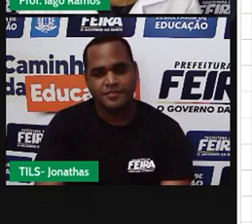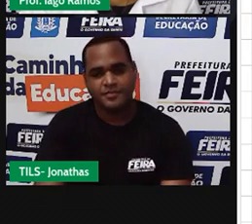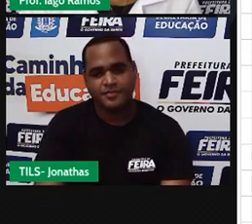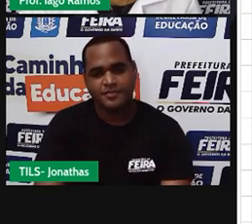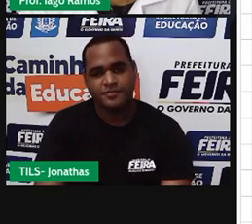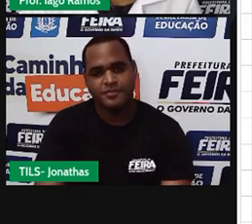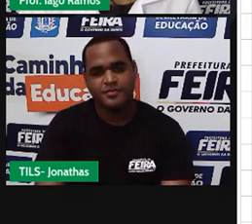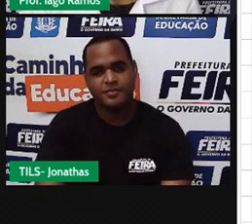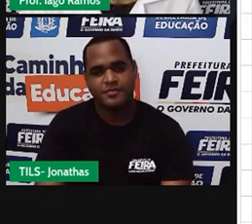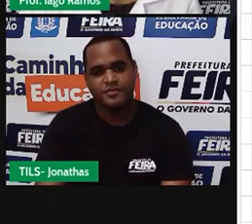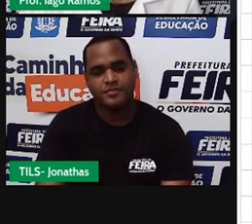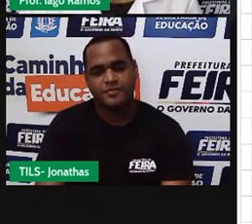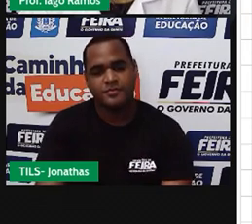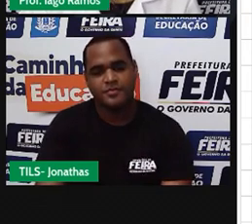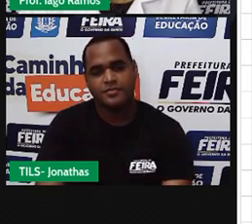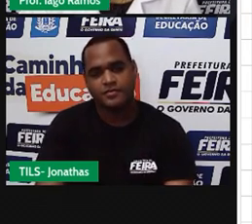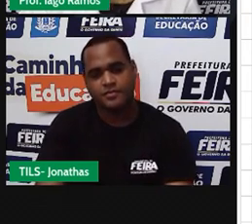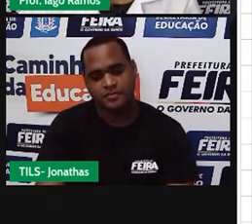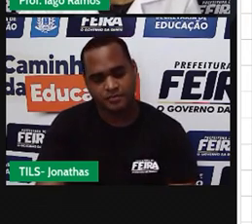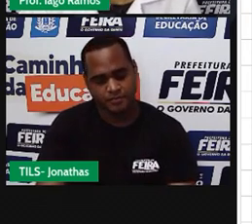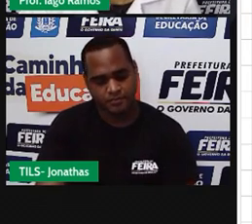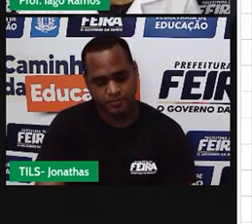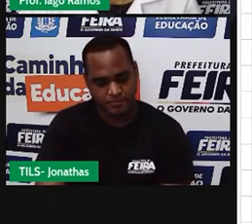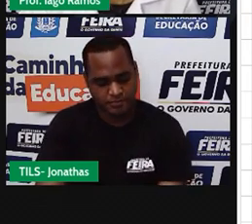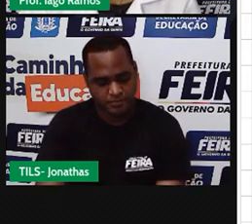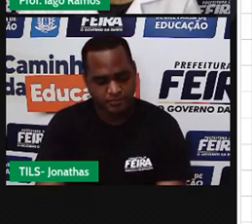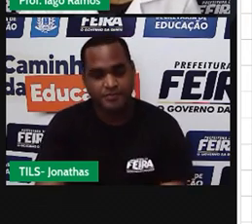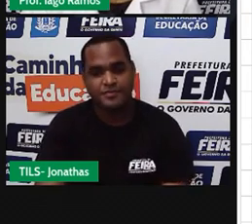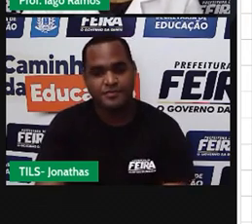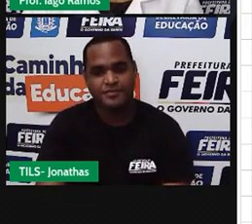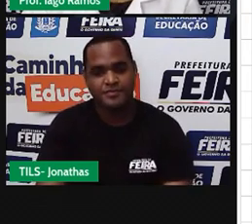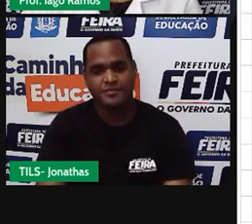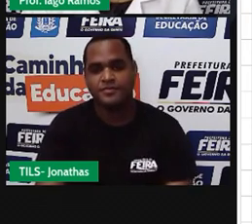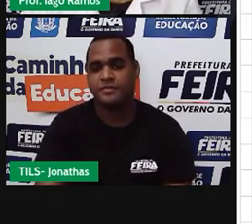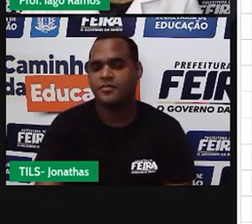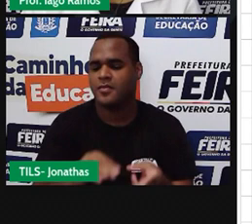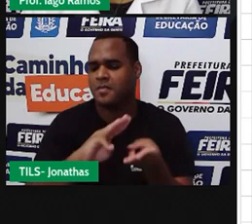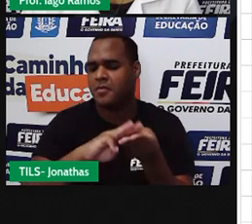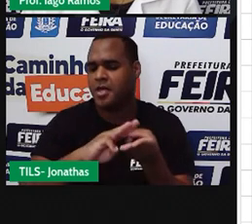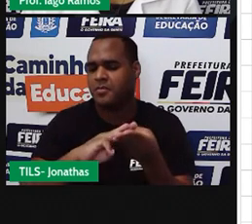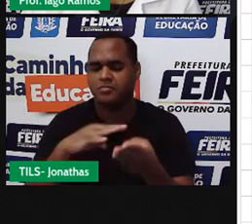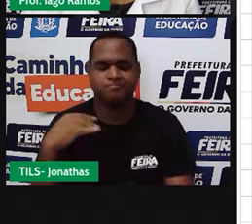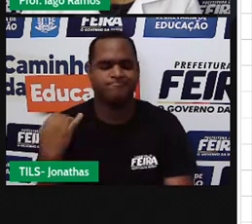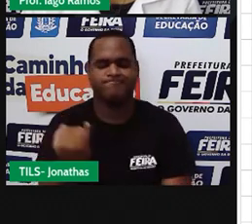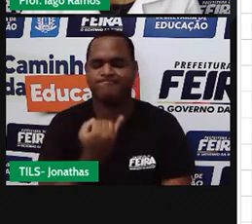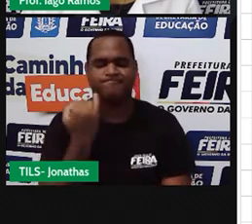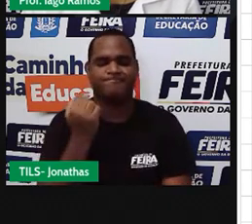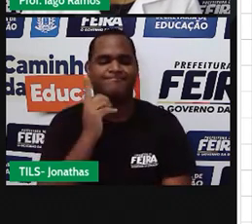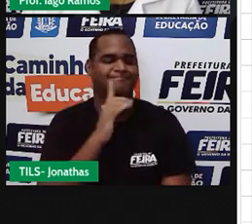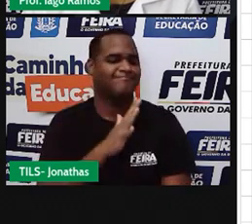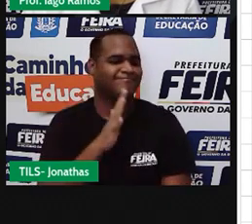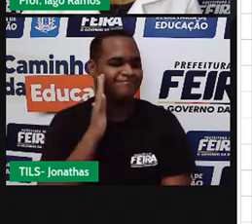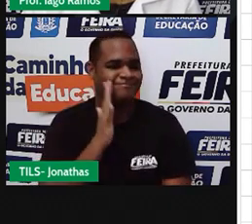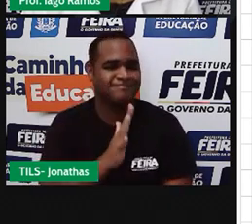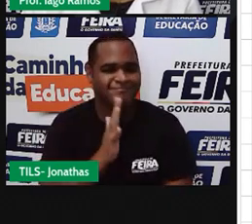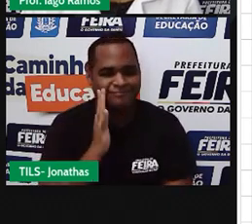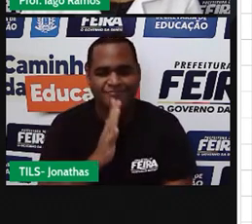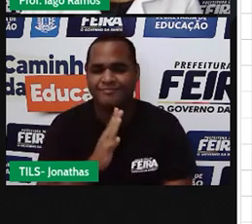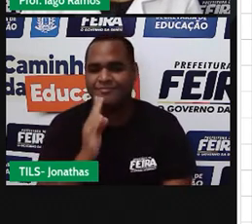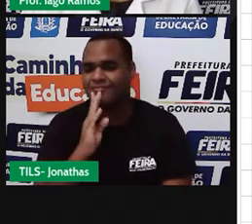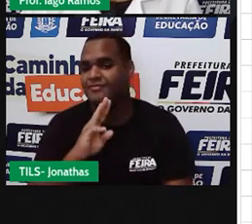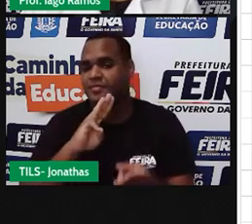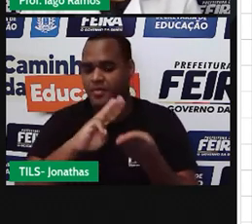e olha só que bacana matemática é incrível Olha só como a matemática